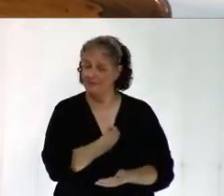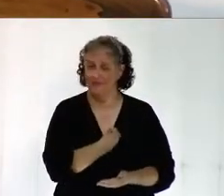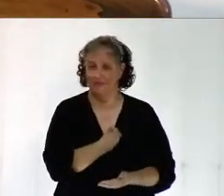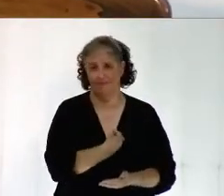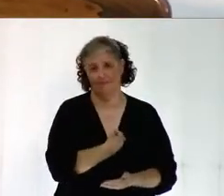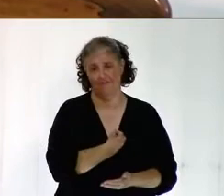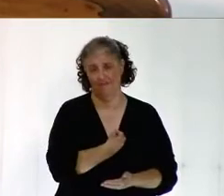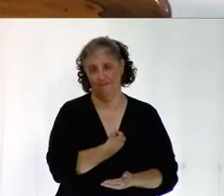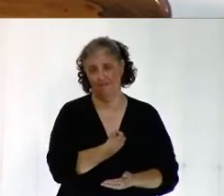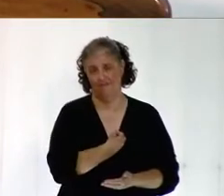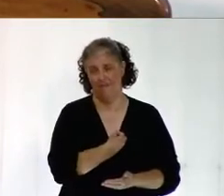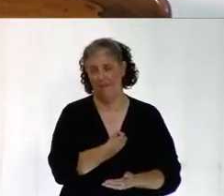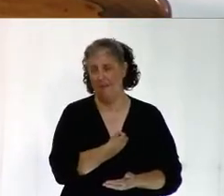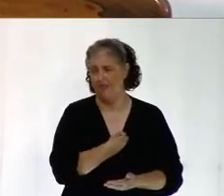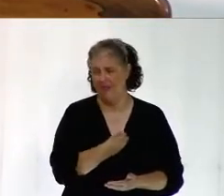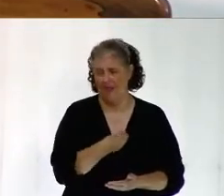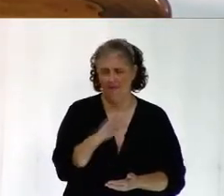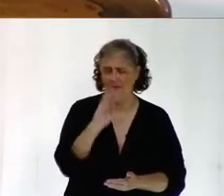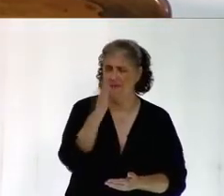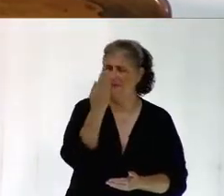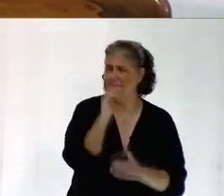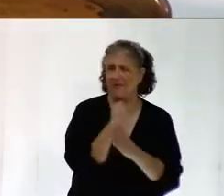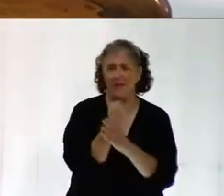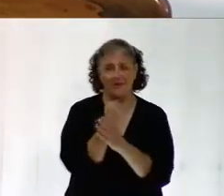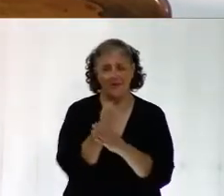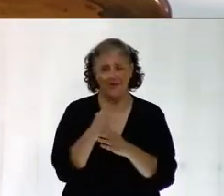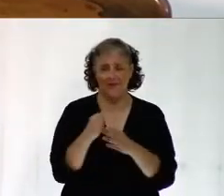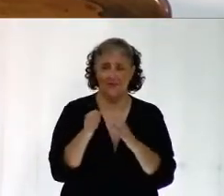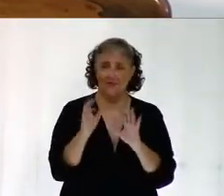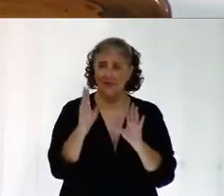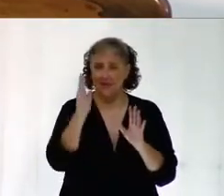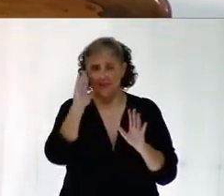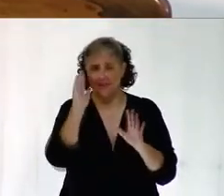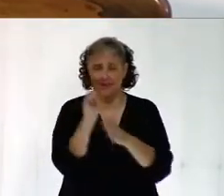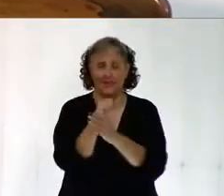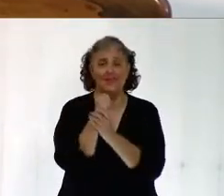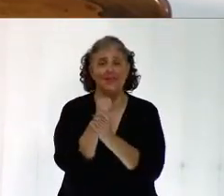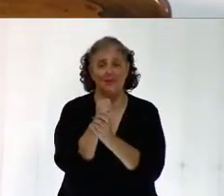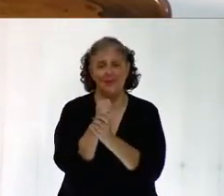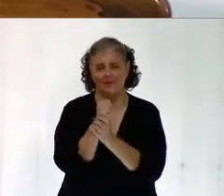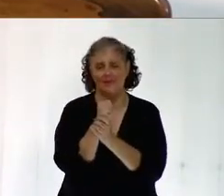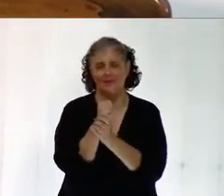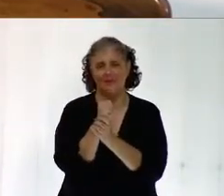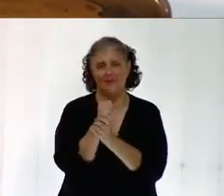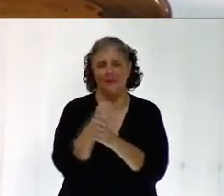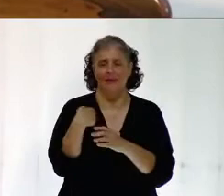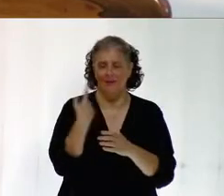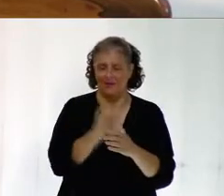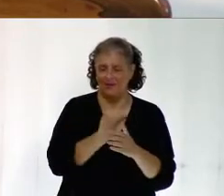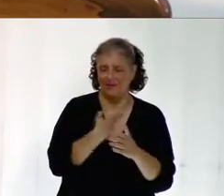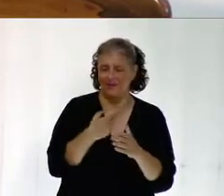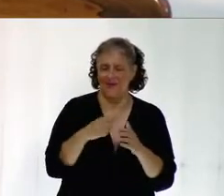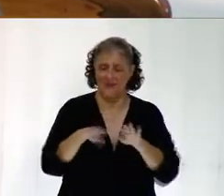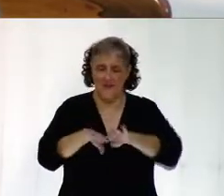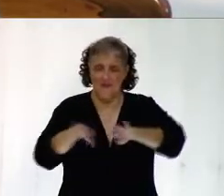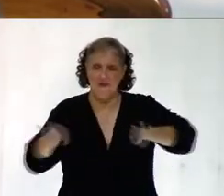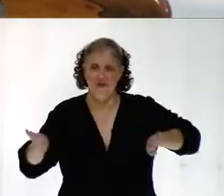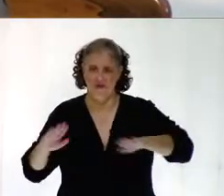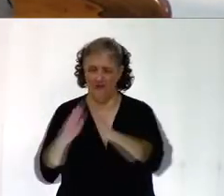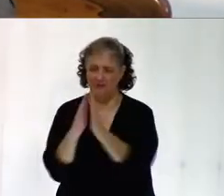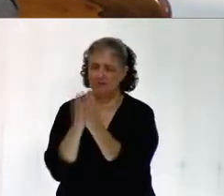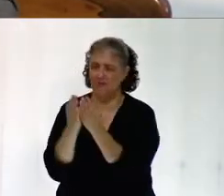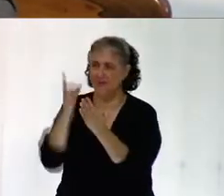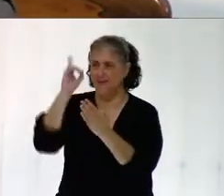de segurança quem vive sem se alimentar da palavra de deus o matthew